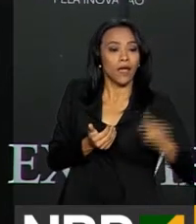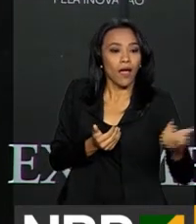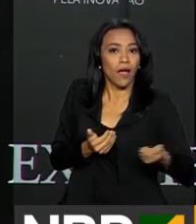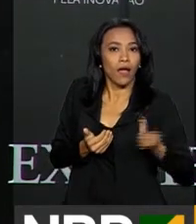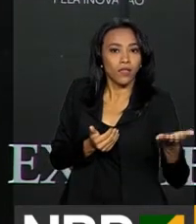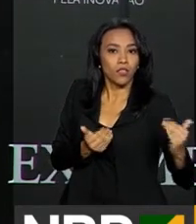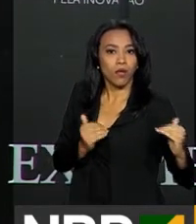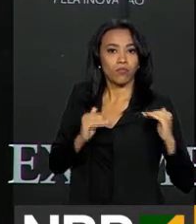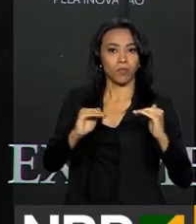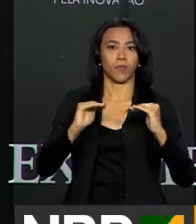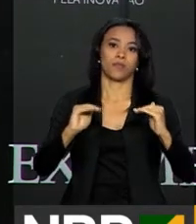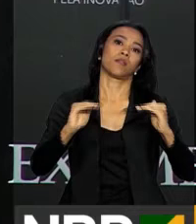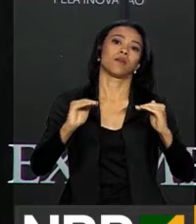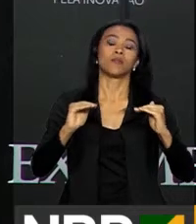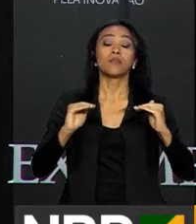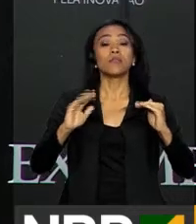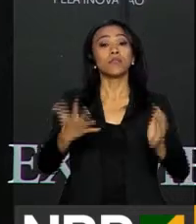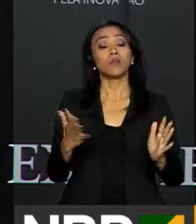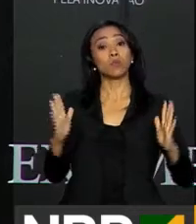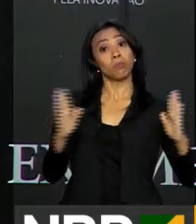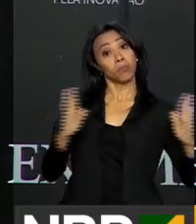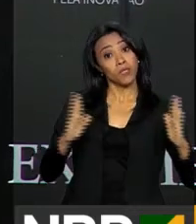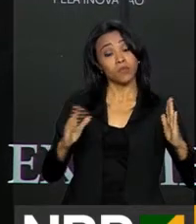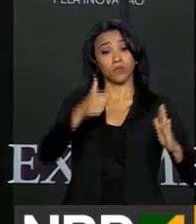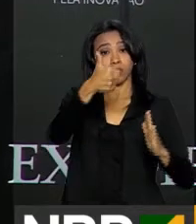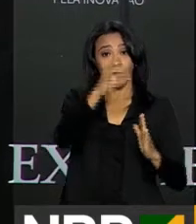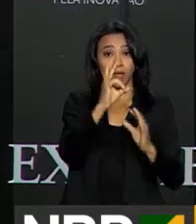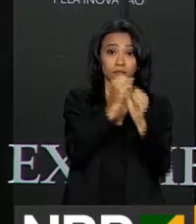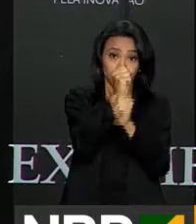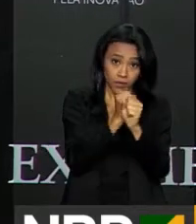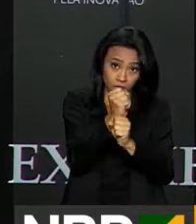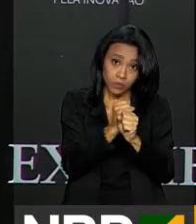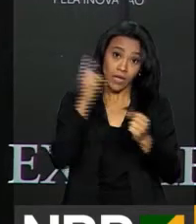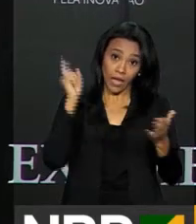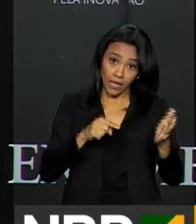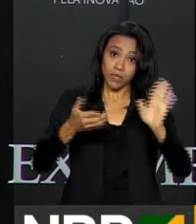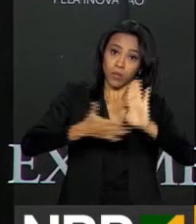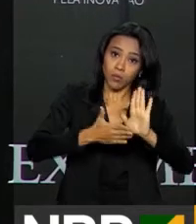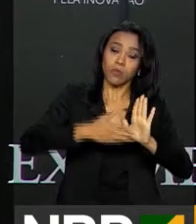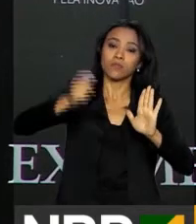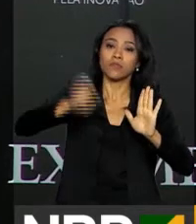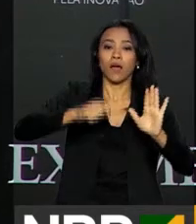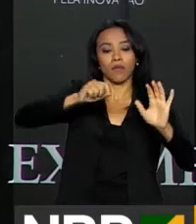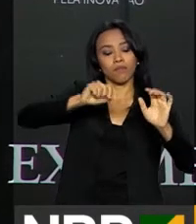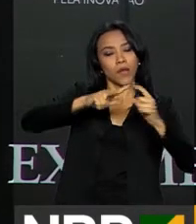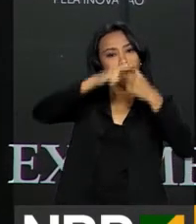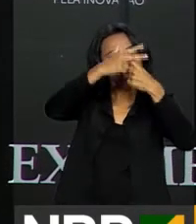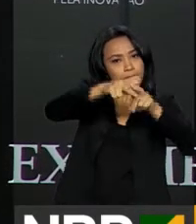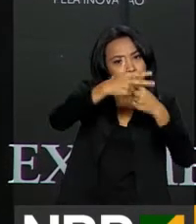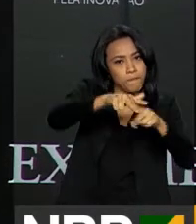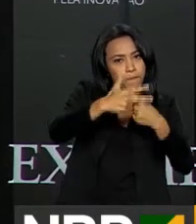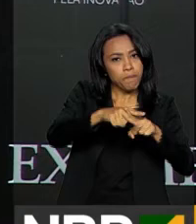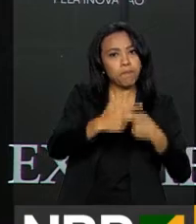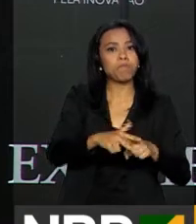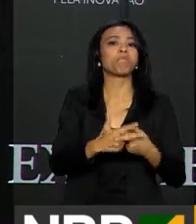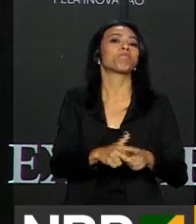constitucional, nós estabelecemos que só daqui a 10 anos será revisável este